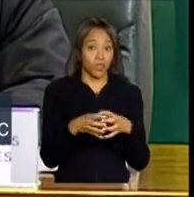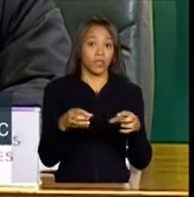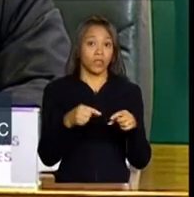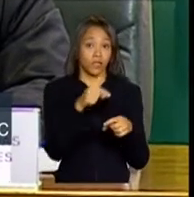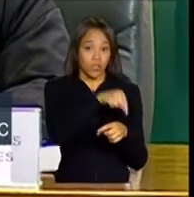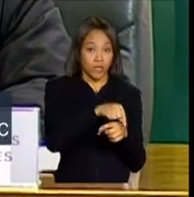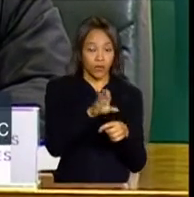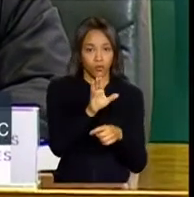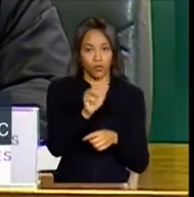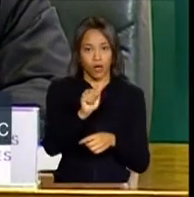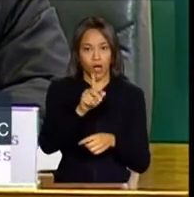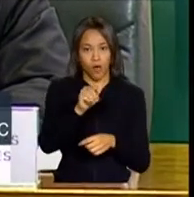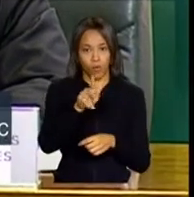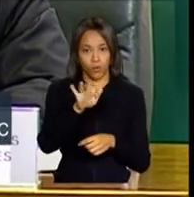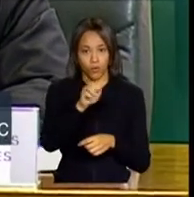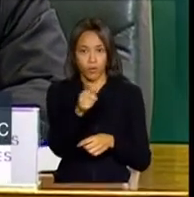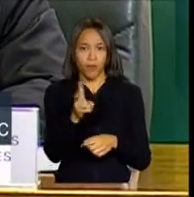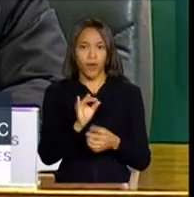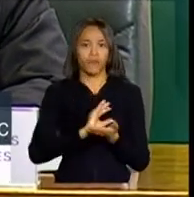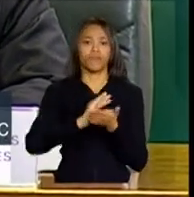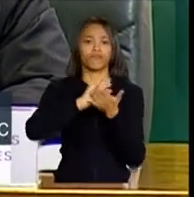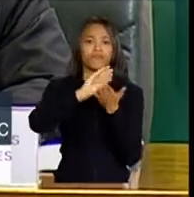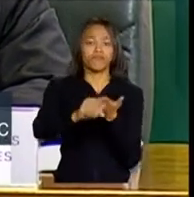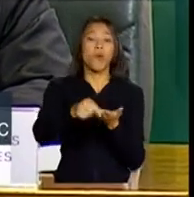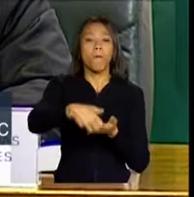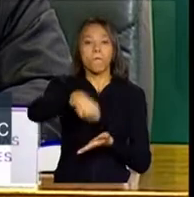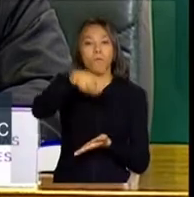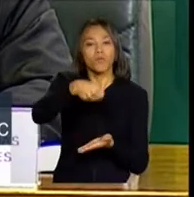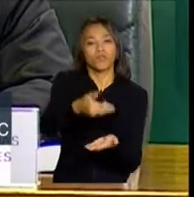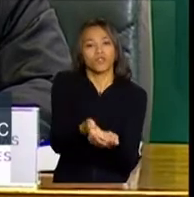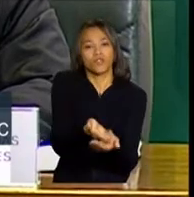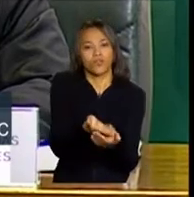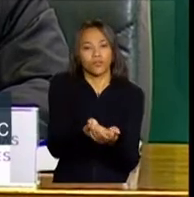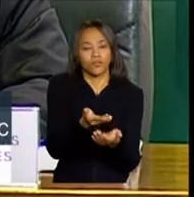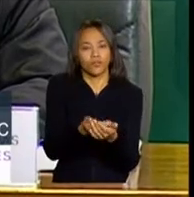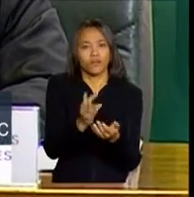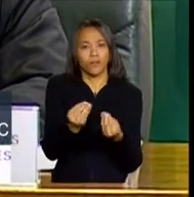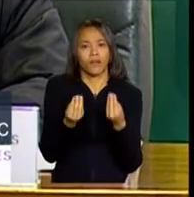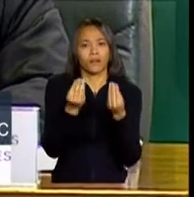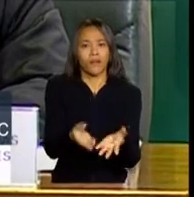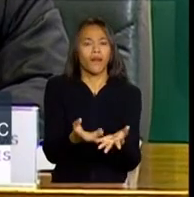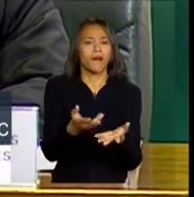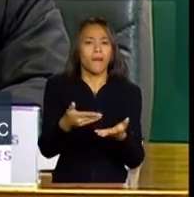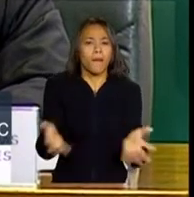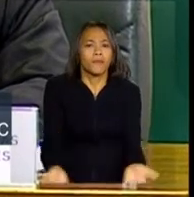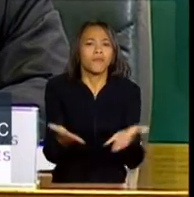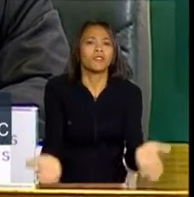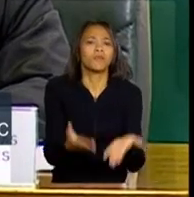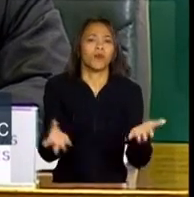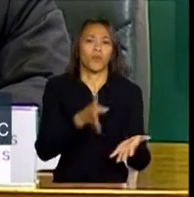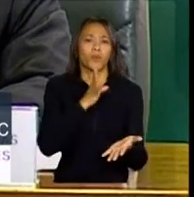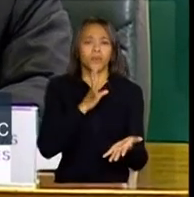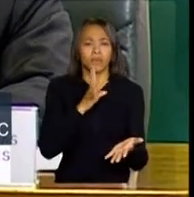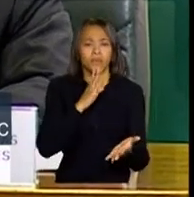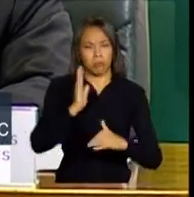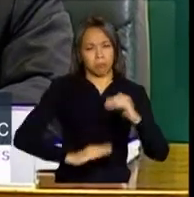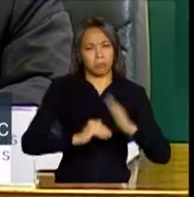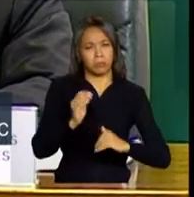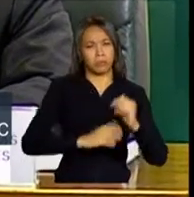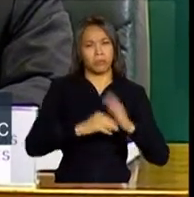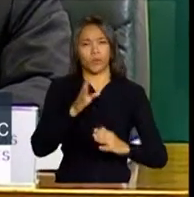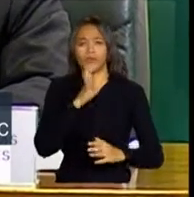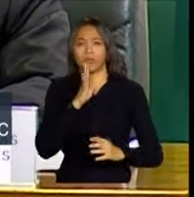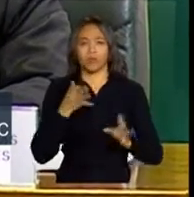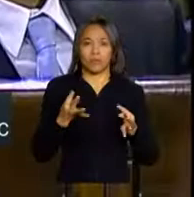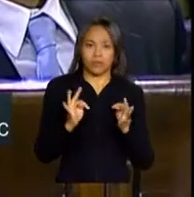algodão para financiar bolsas de estudo e dessa forma promover o conhecimento e a capacitação técnica no campo da